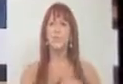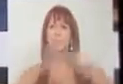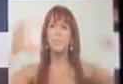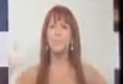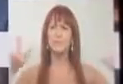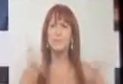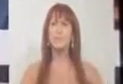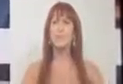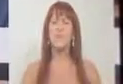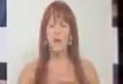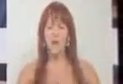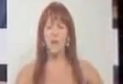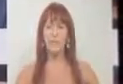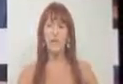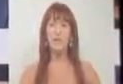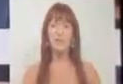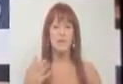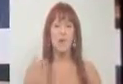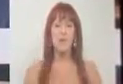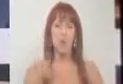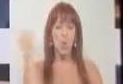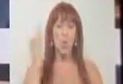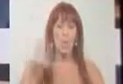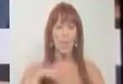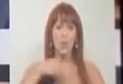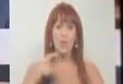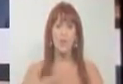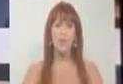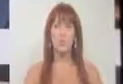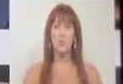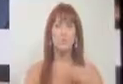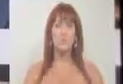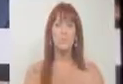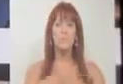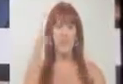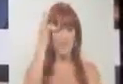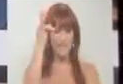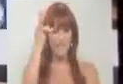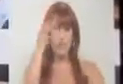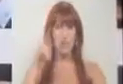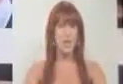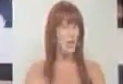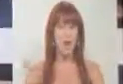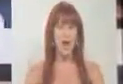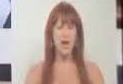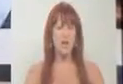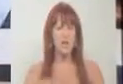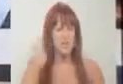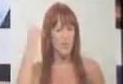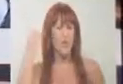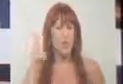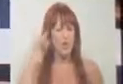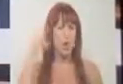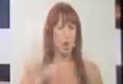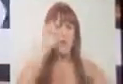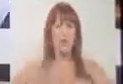incoerente, esta reforma que tem apenas como única preocupação a extinção de freguesias, não compreendo aquilo que são